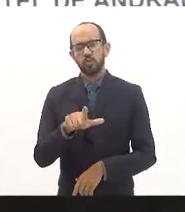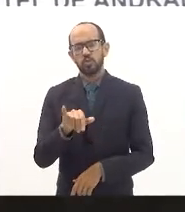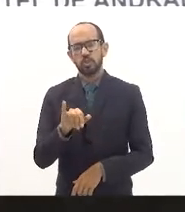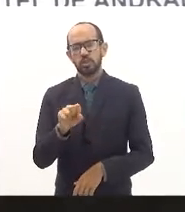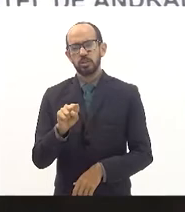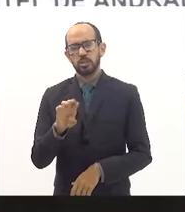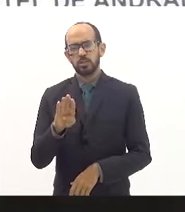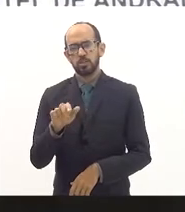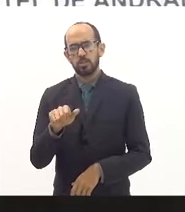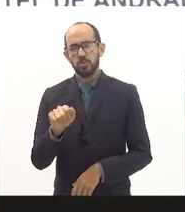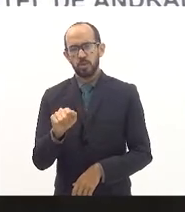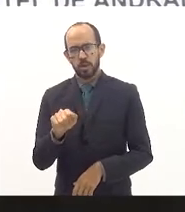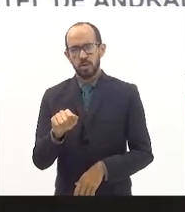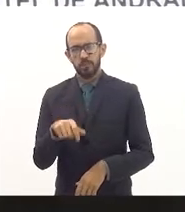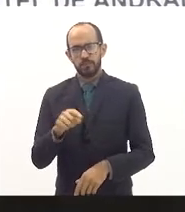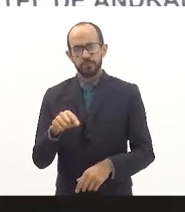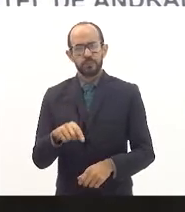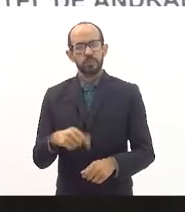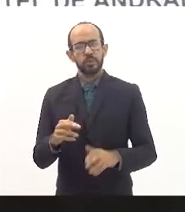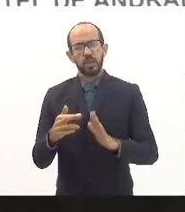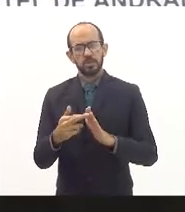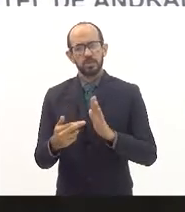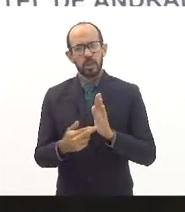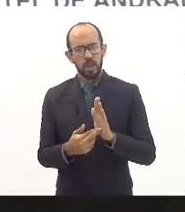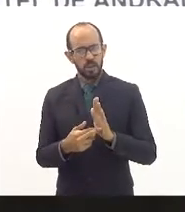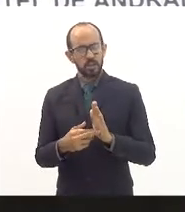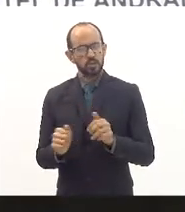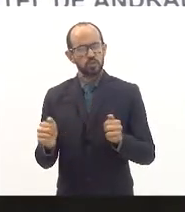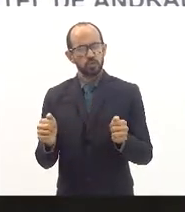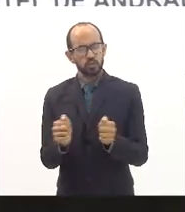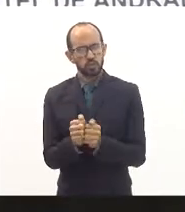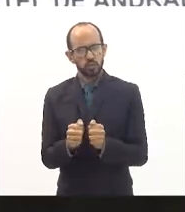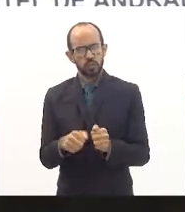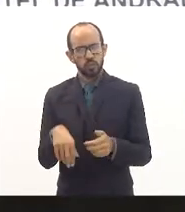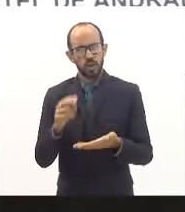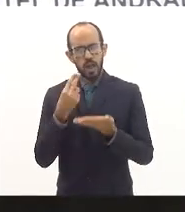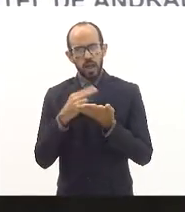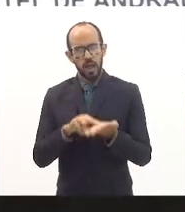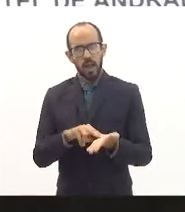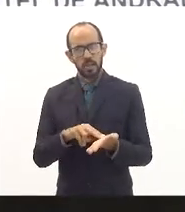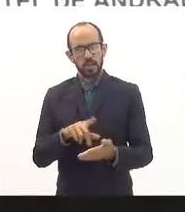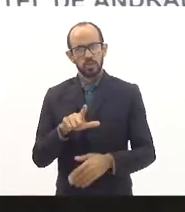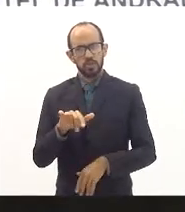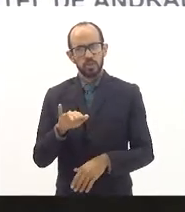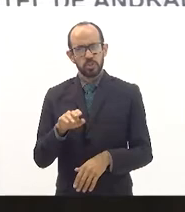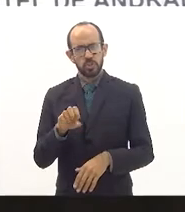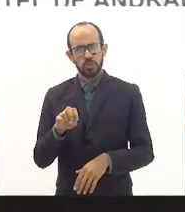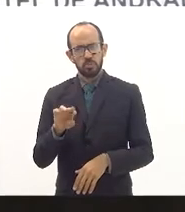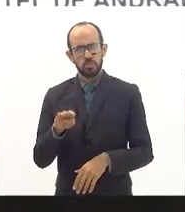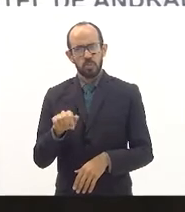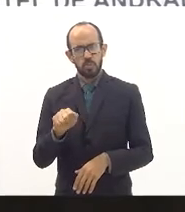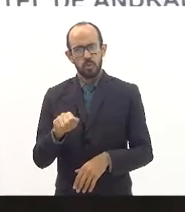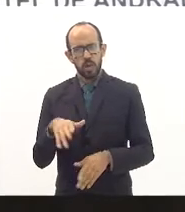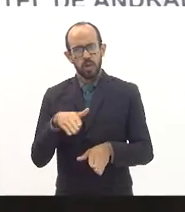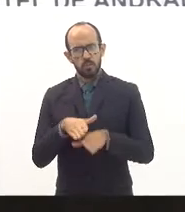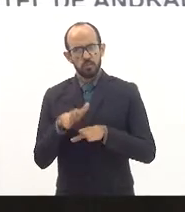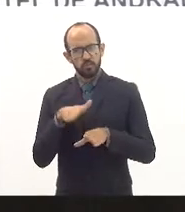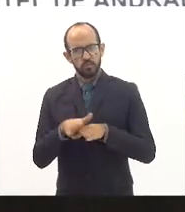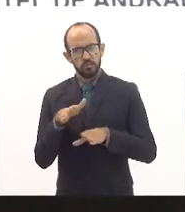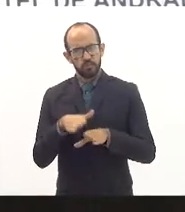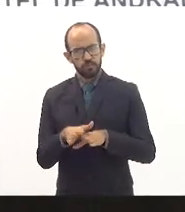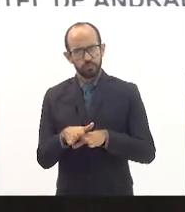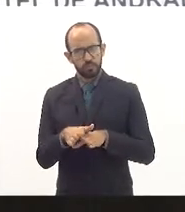cujas diretrizes consubstanciadas na Carta de Lisboa norteariam a